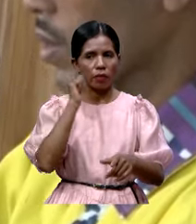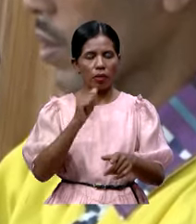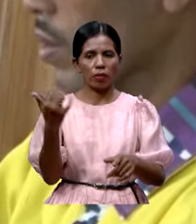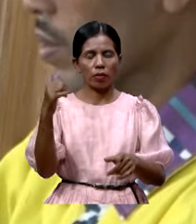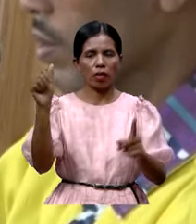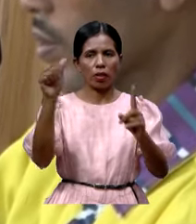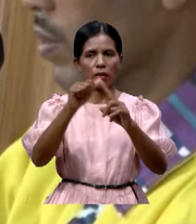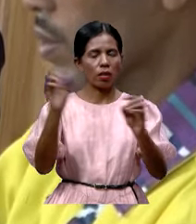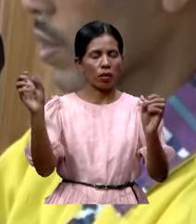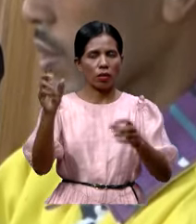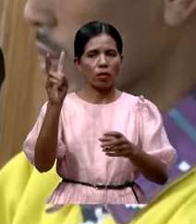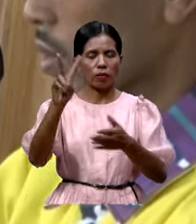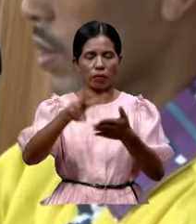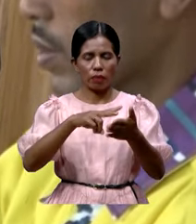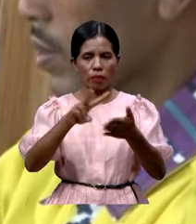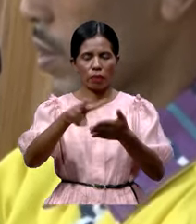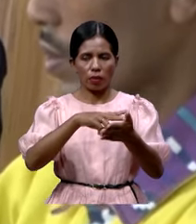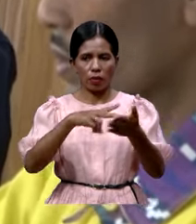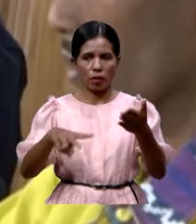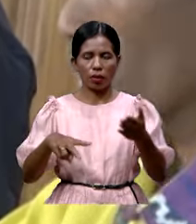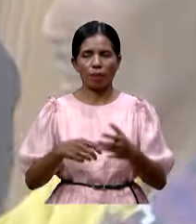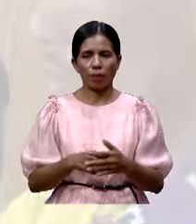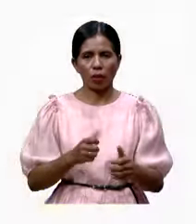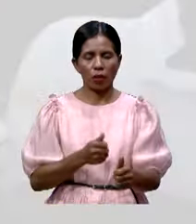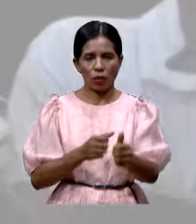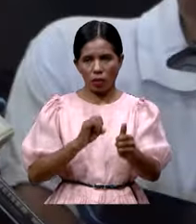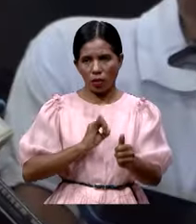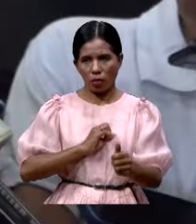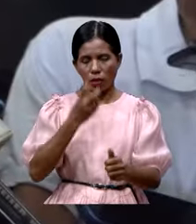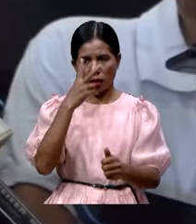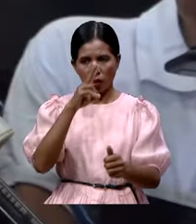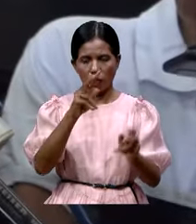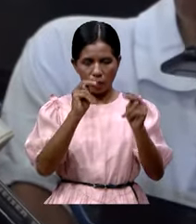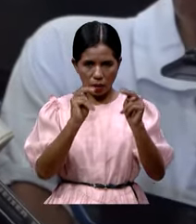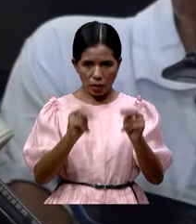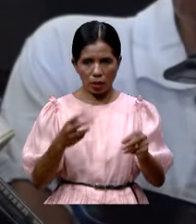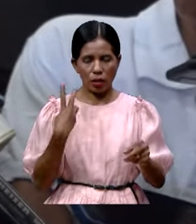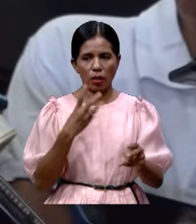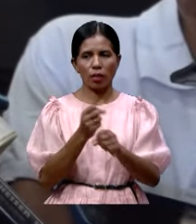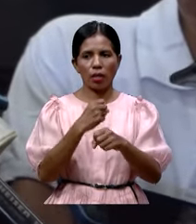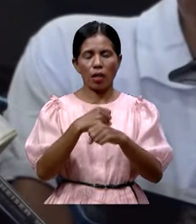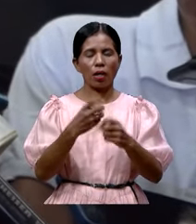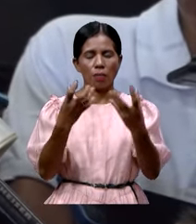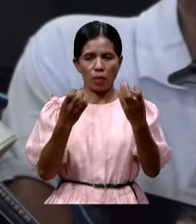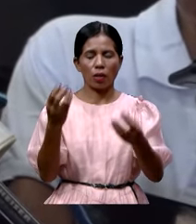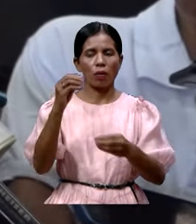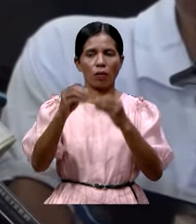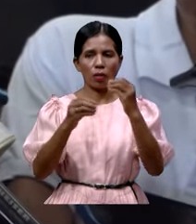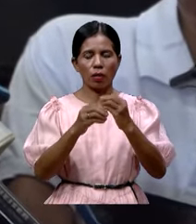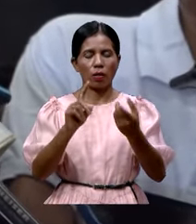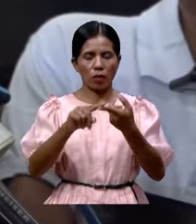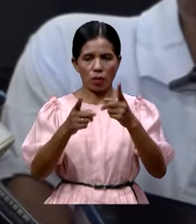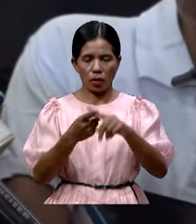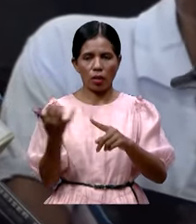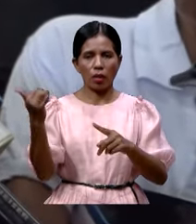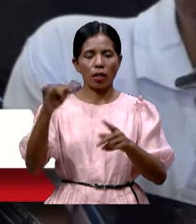a ba violência doméstica Nian. Tu irhau nehare, precisa itahalo bara kliutan atu bele kolega sezonista